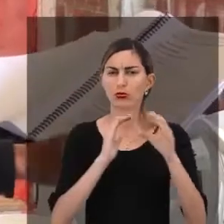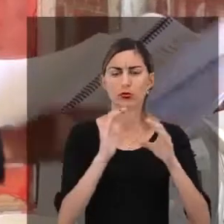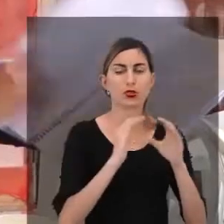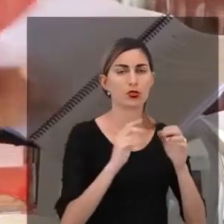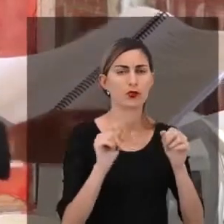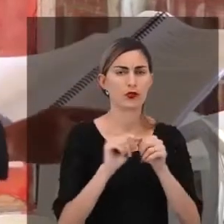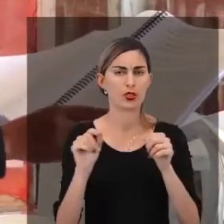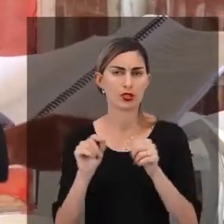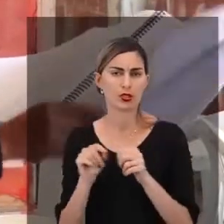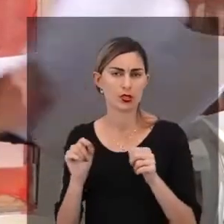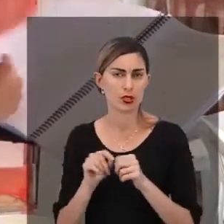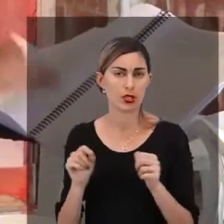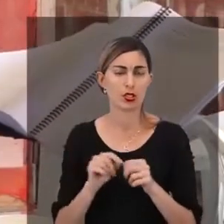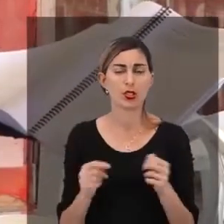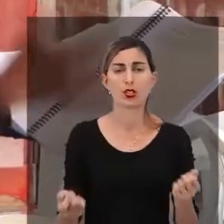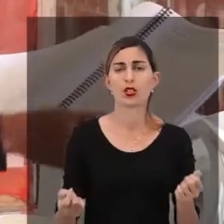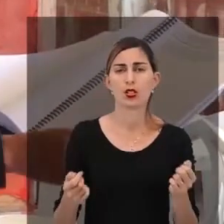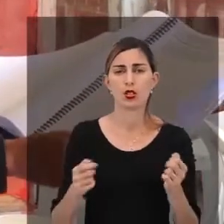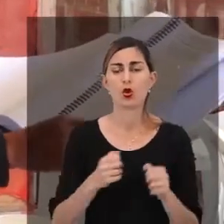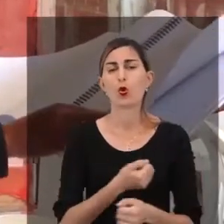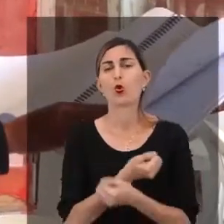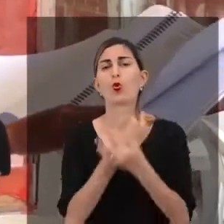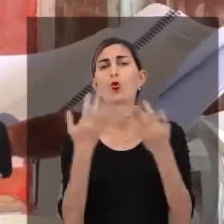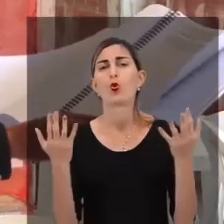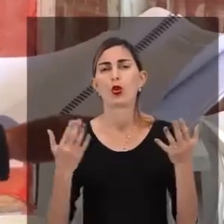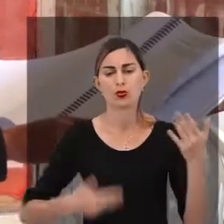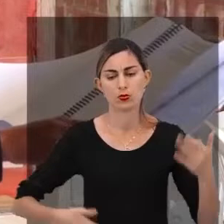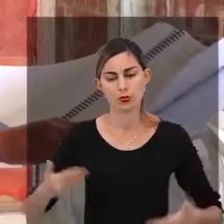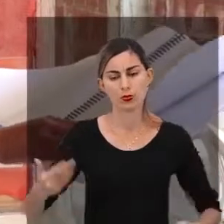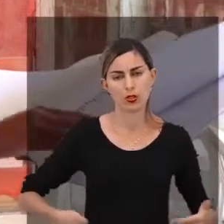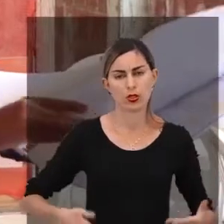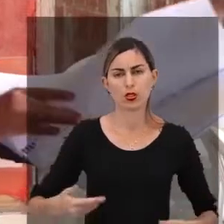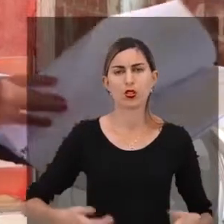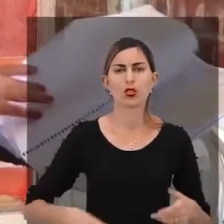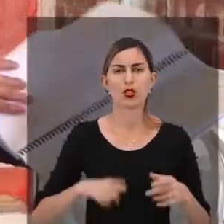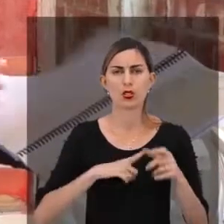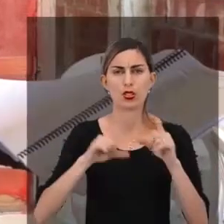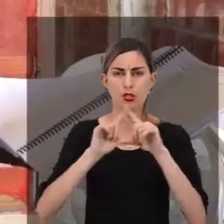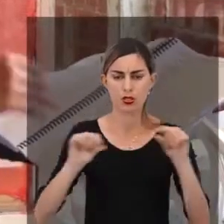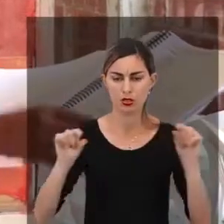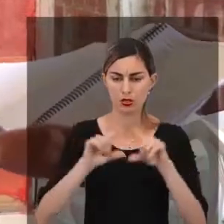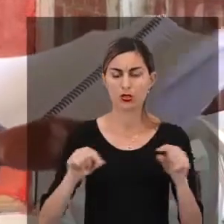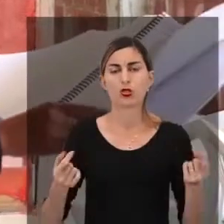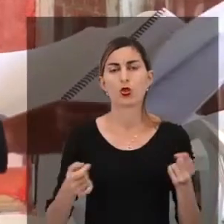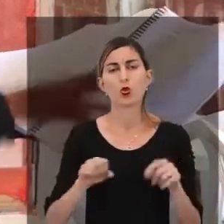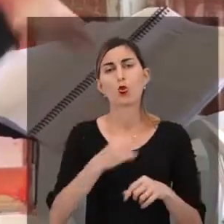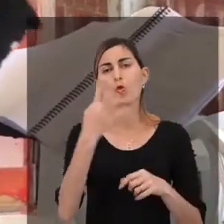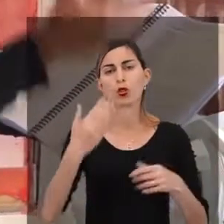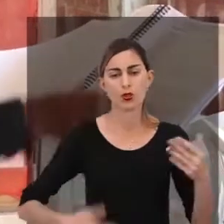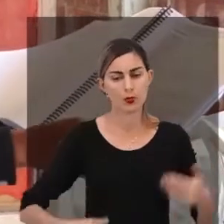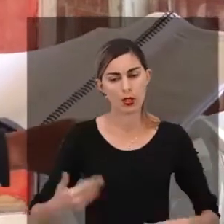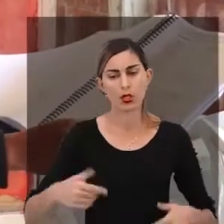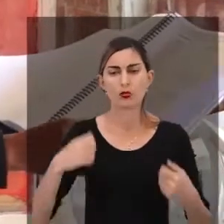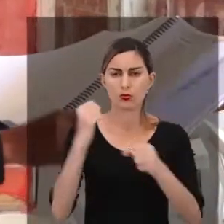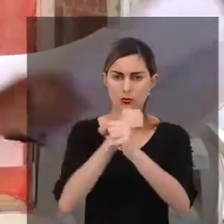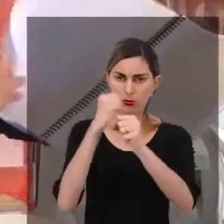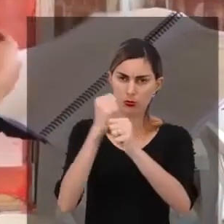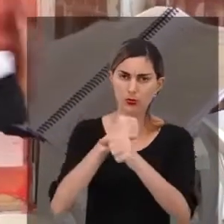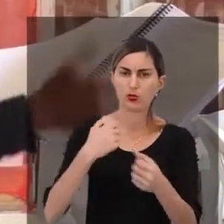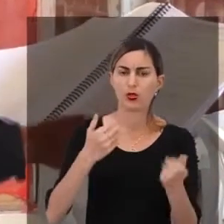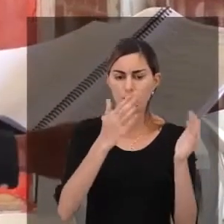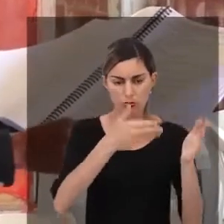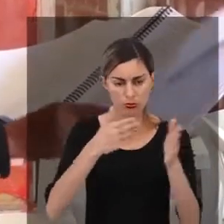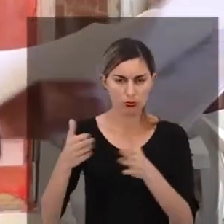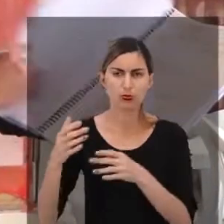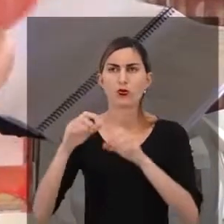comunicação prévia, o que fazer, a partir de quantos funcionários a gente deve ter a CIPA, quantos funcionários vai ter na